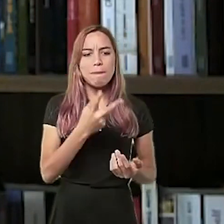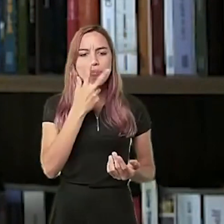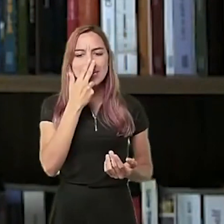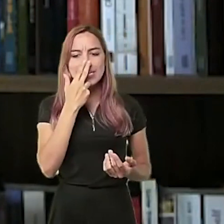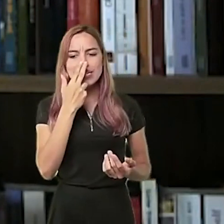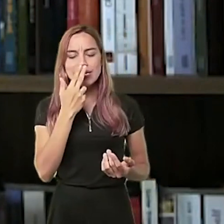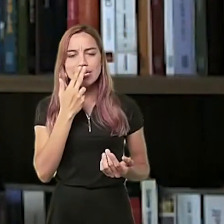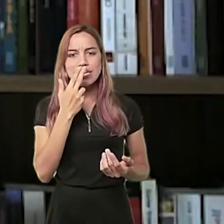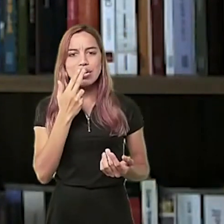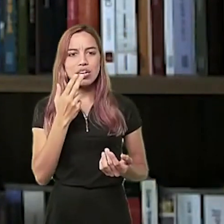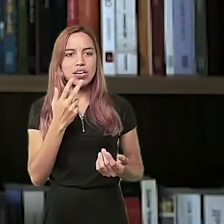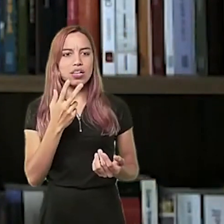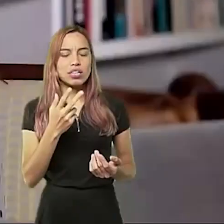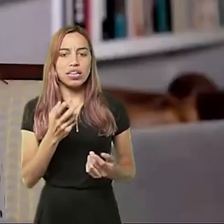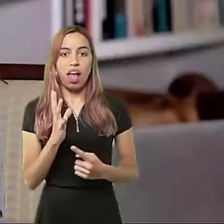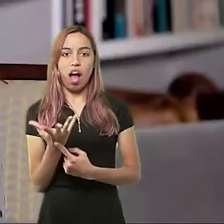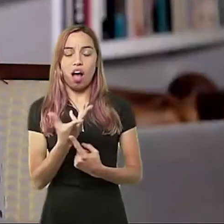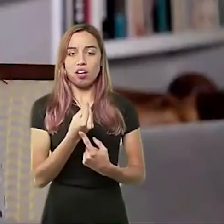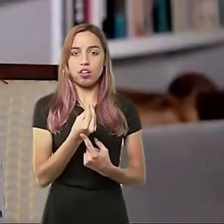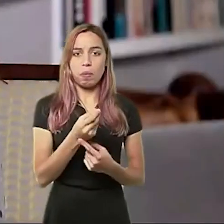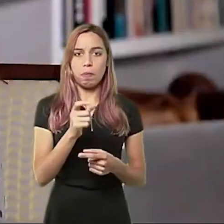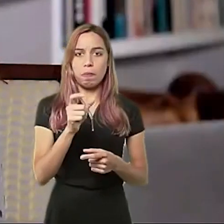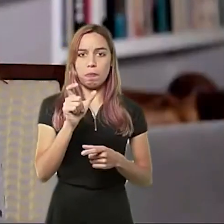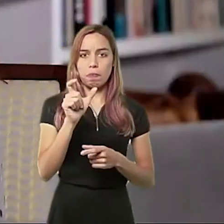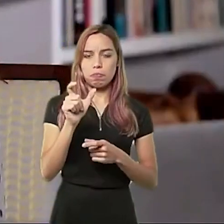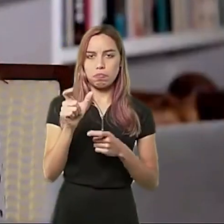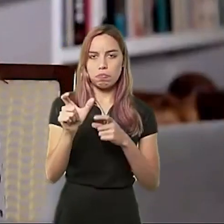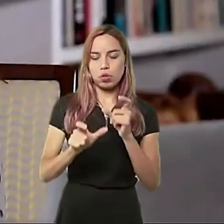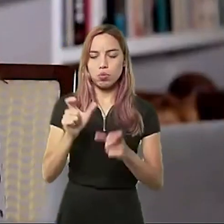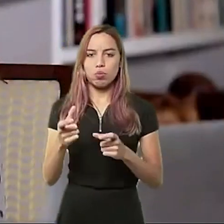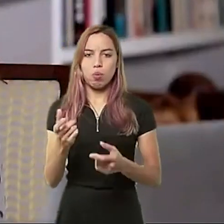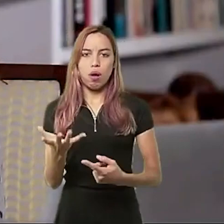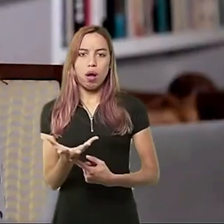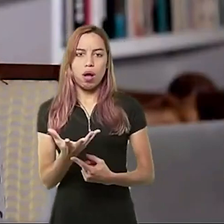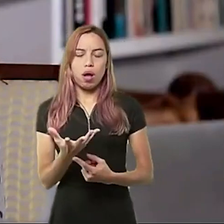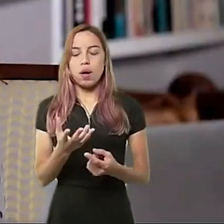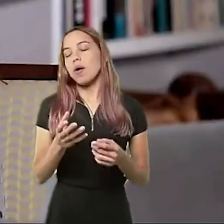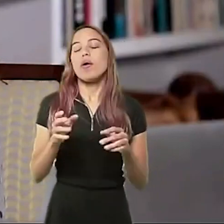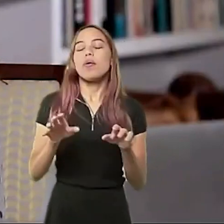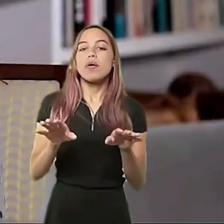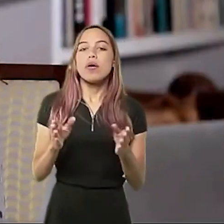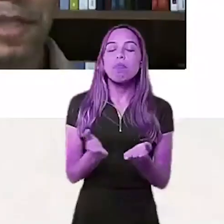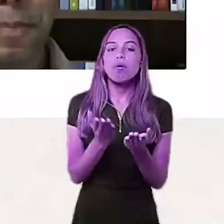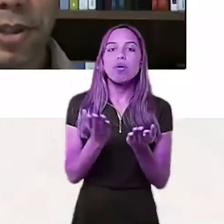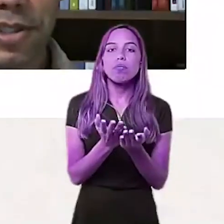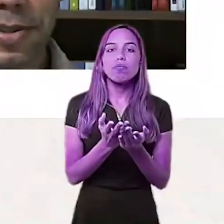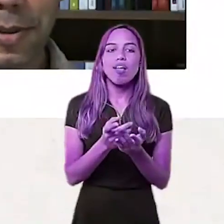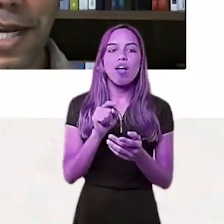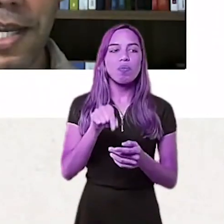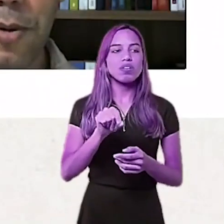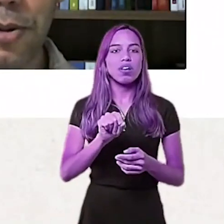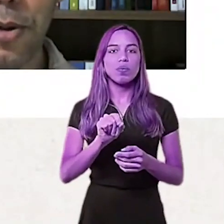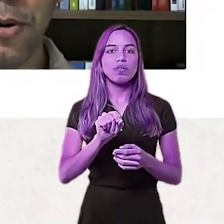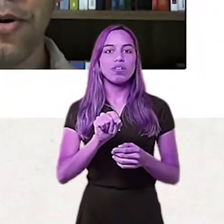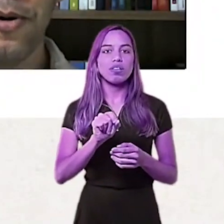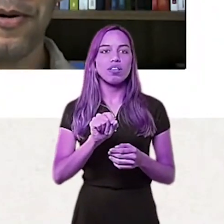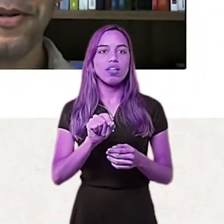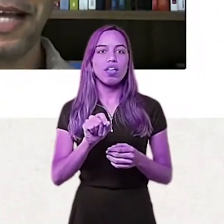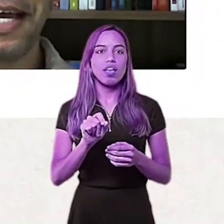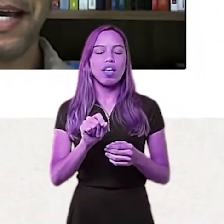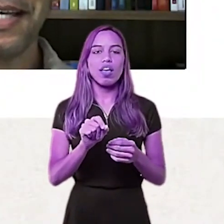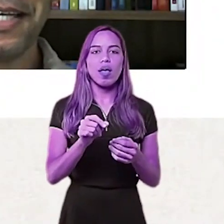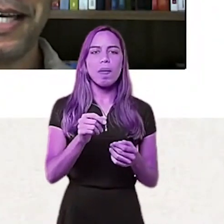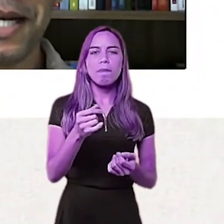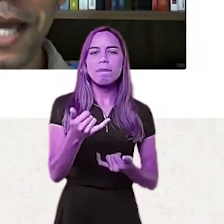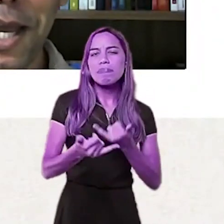me levou por caminhos diferentes, né? Eu fiquei muito tímido depois disso, que ela